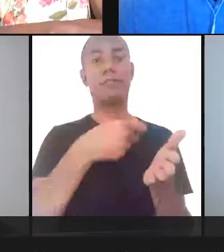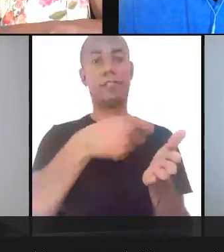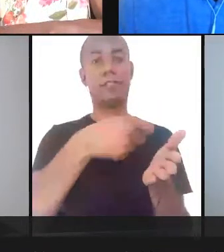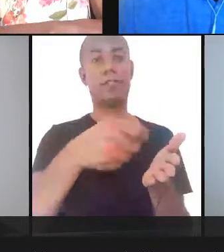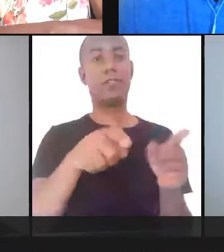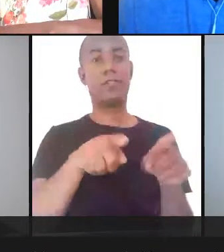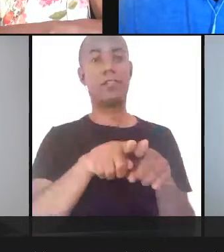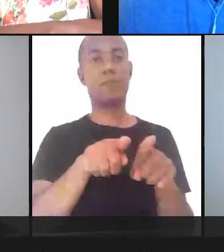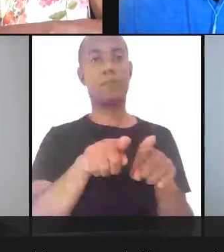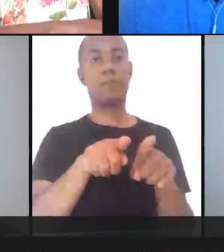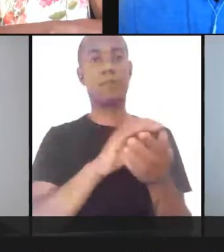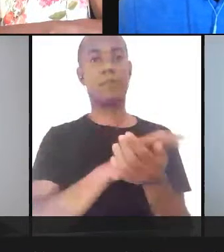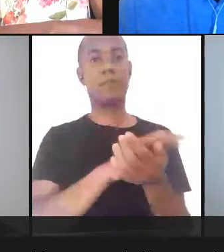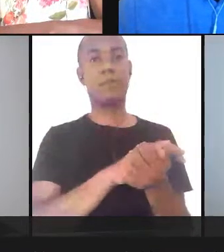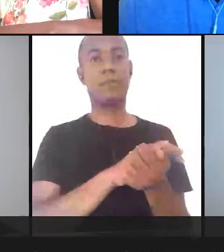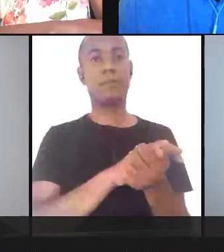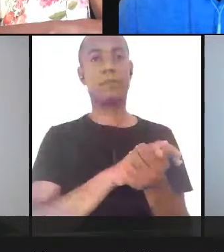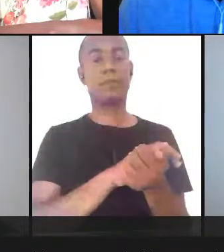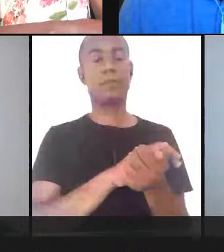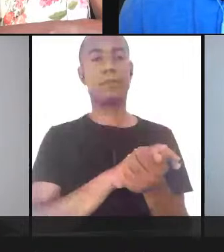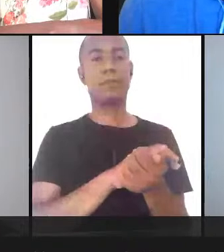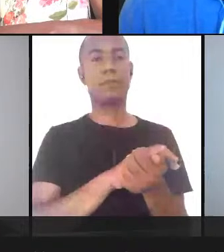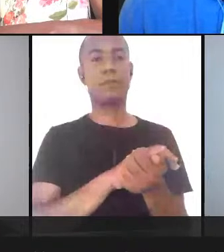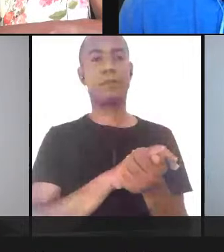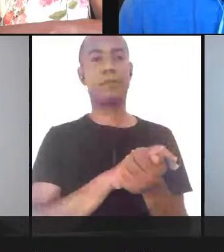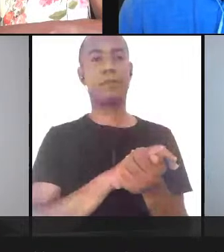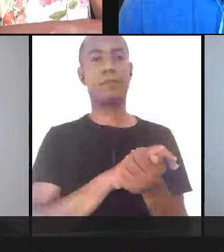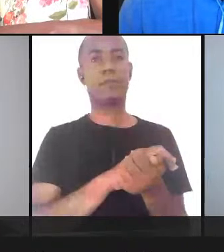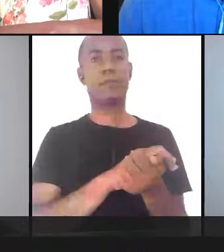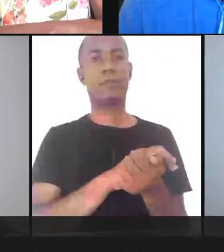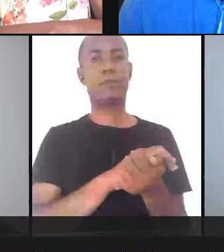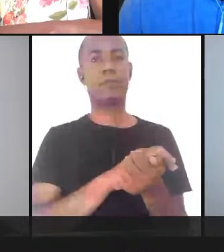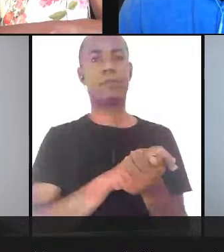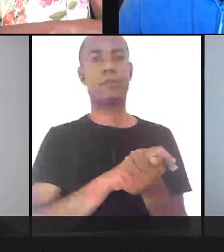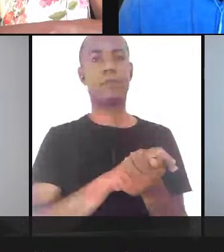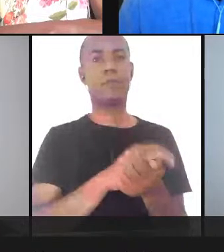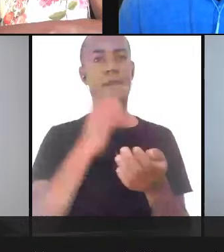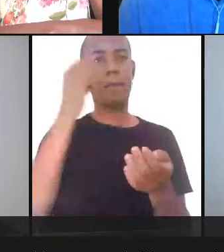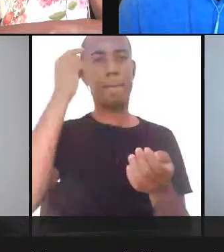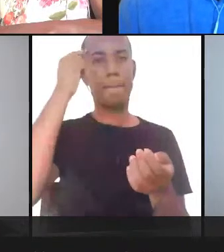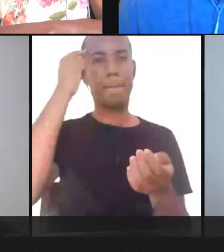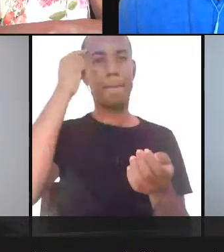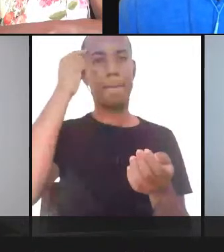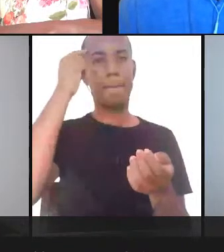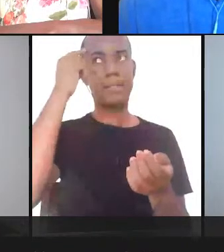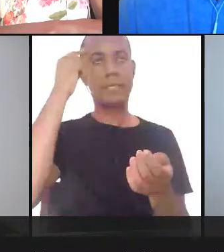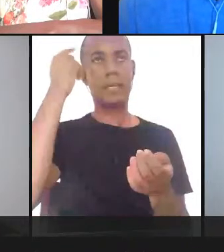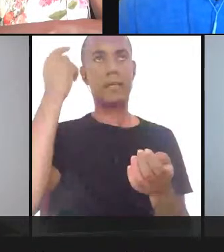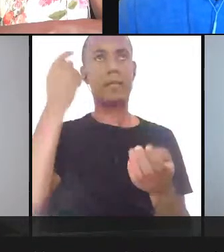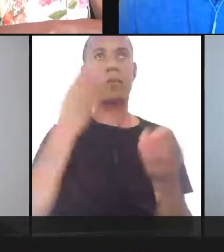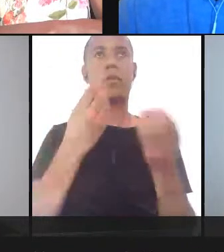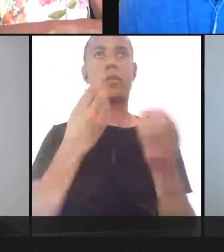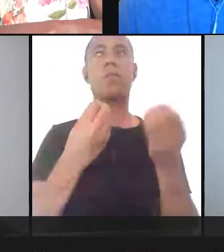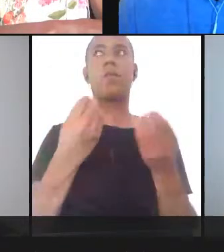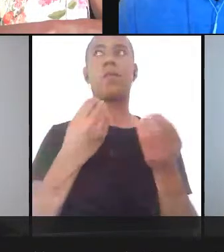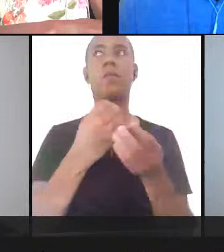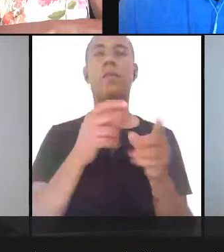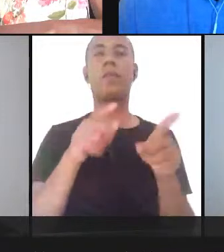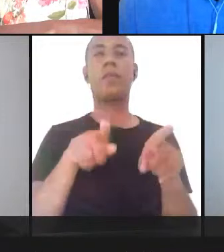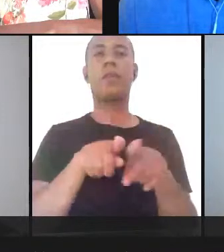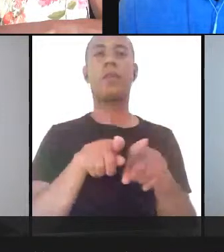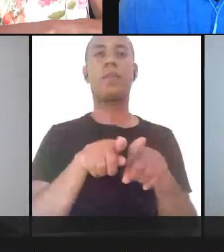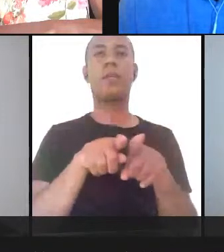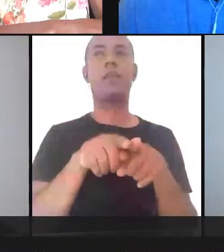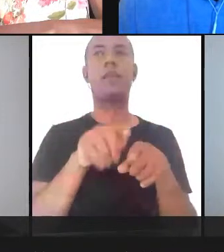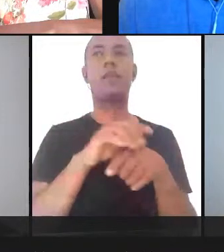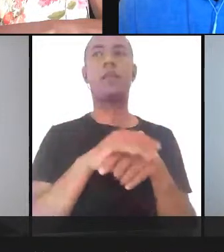é a pensar, não, já foi clara em relação a isso que não pensa, nesse sentido do pensamento. Ao escrever este livro que